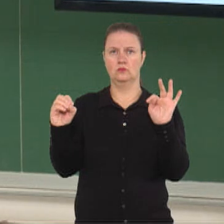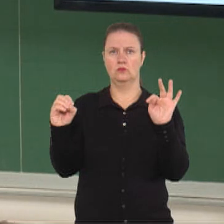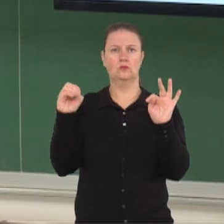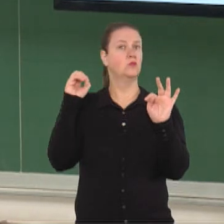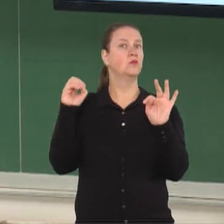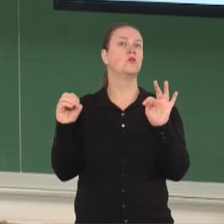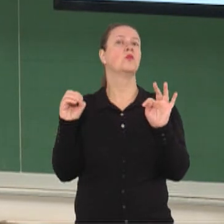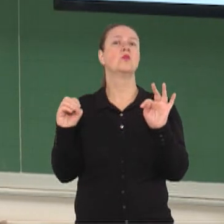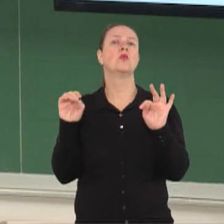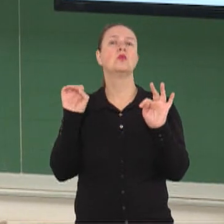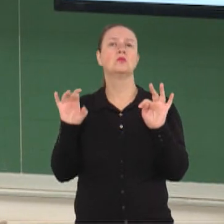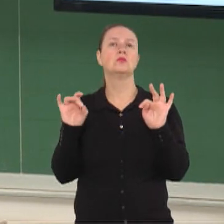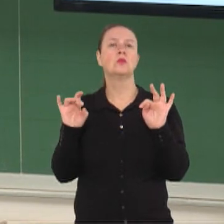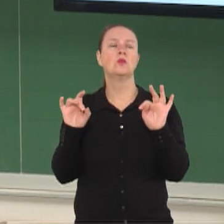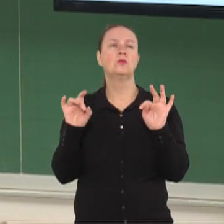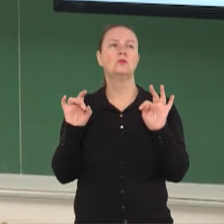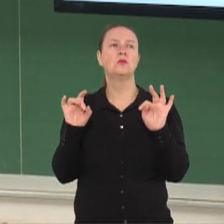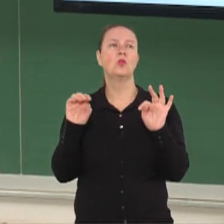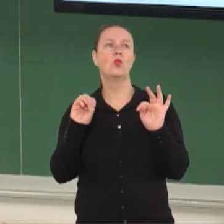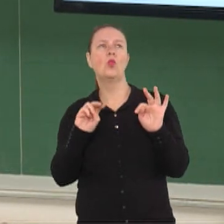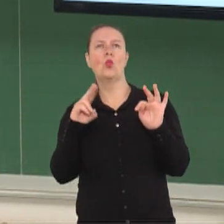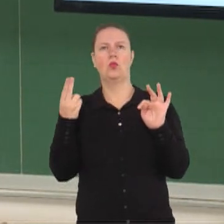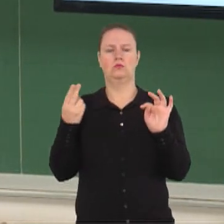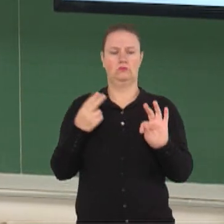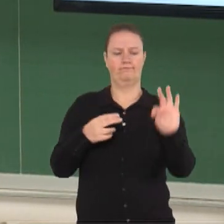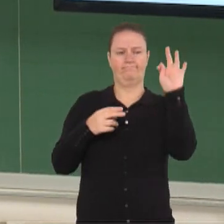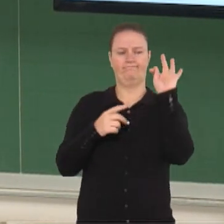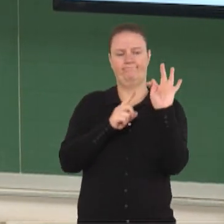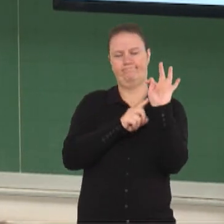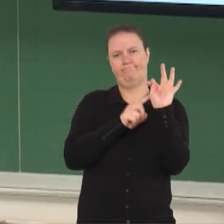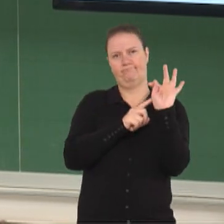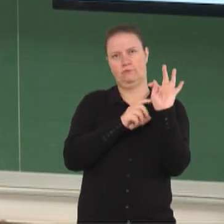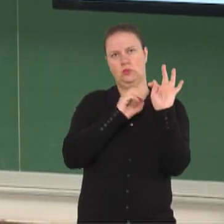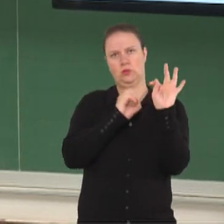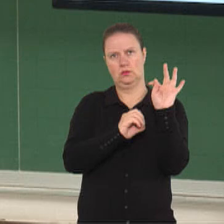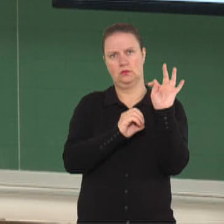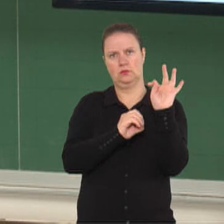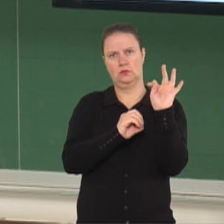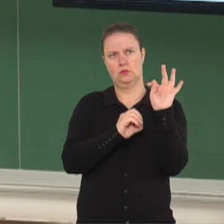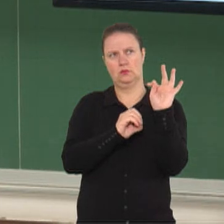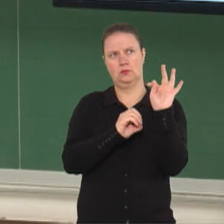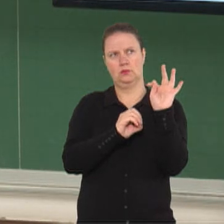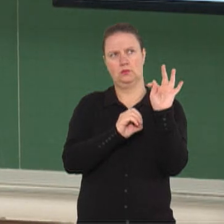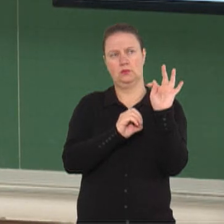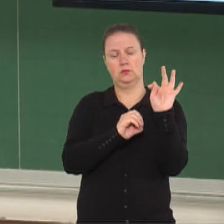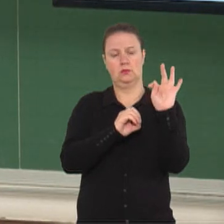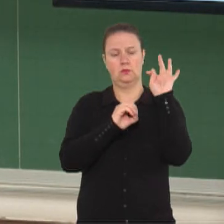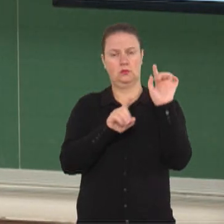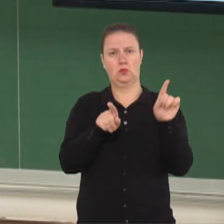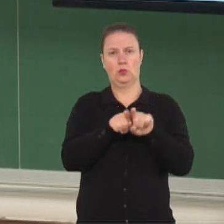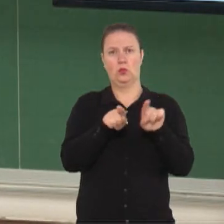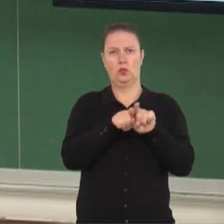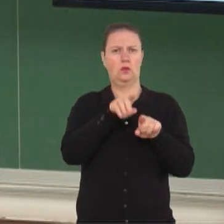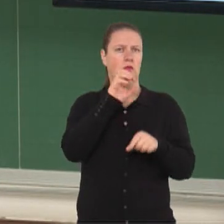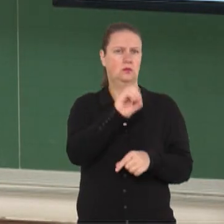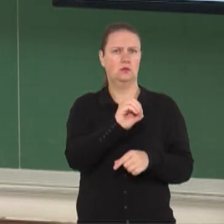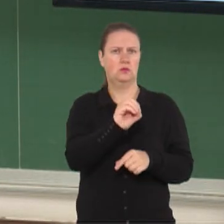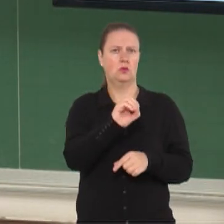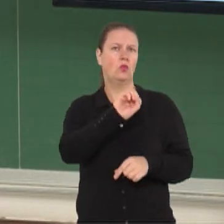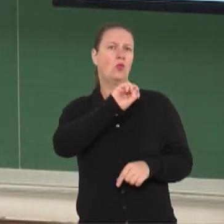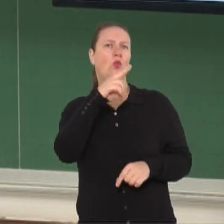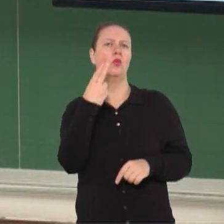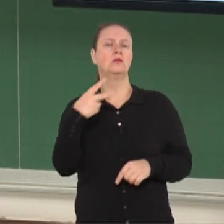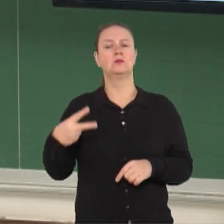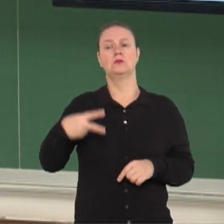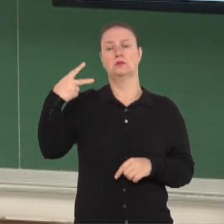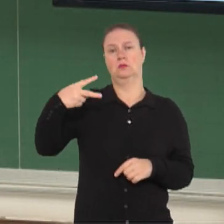zero, ou o primeiro fator é zero, ou seja, t igual a zero, ou o segundo